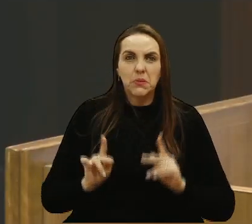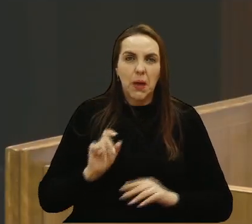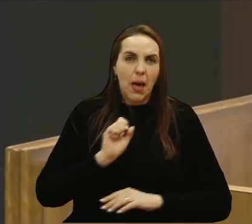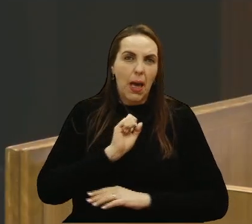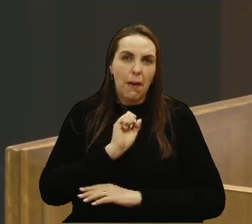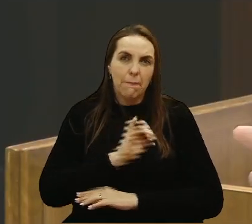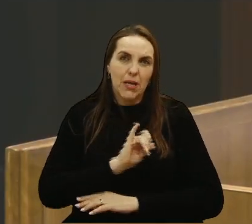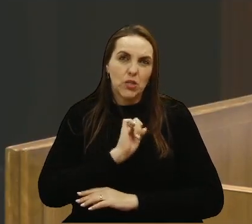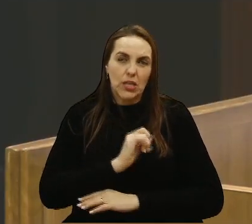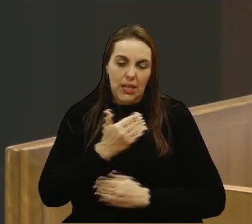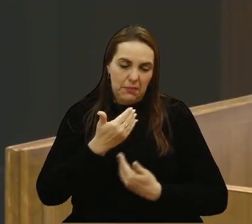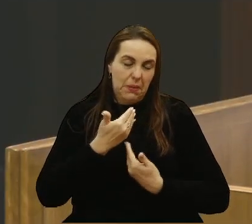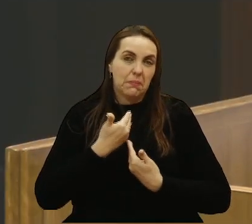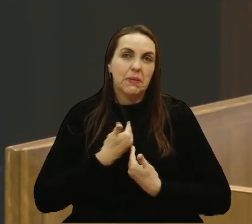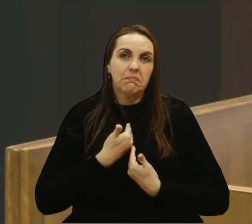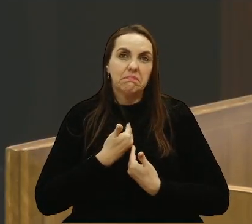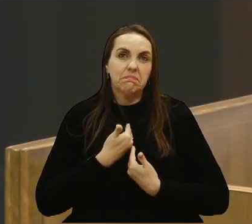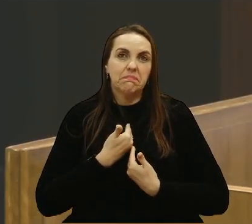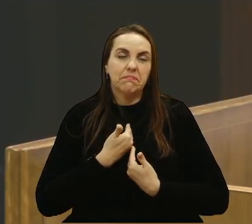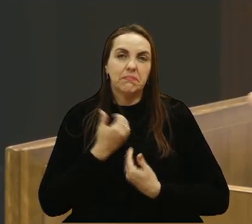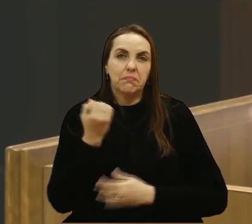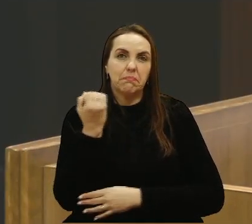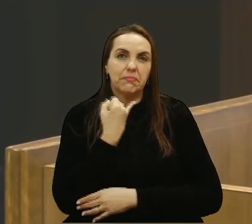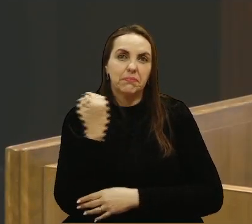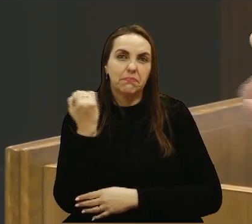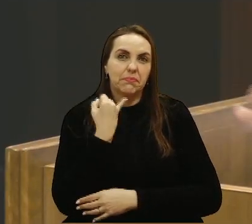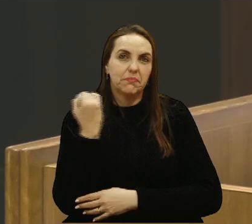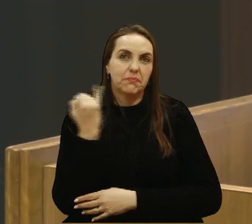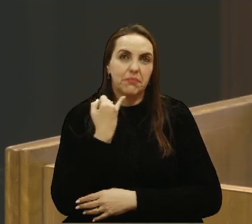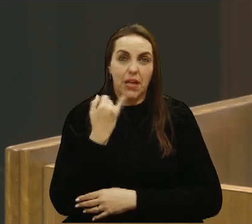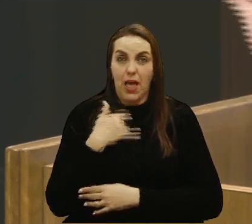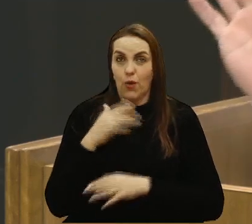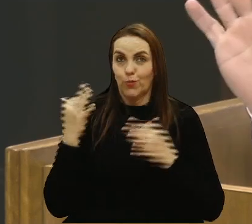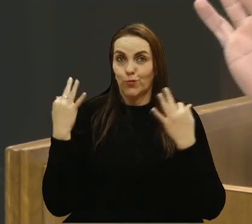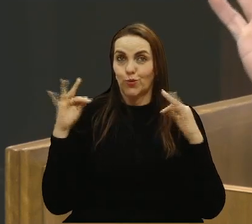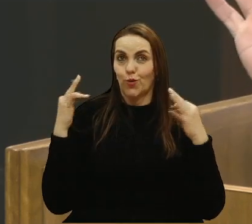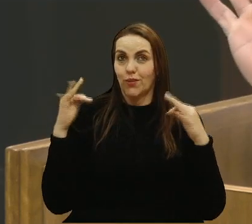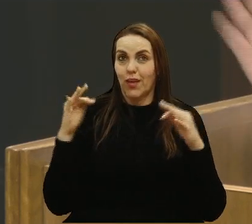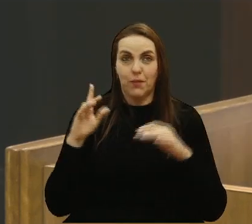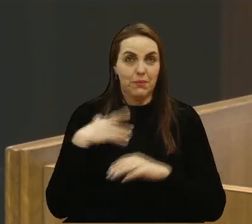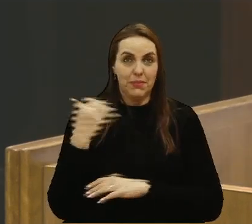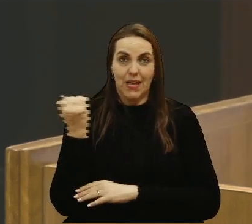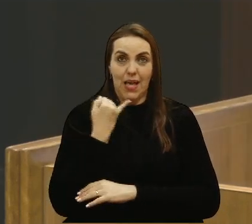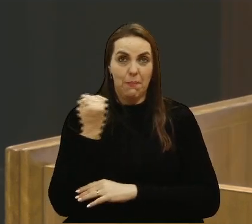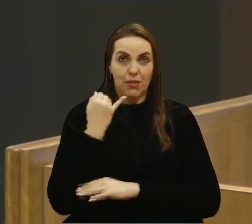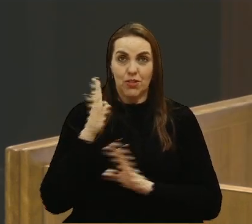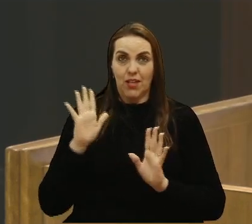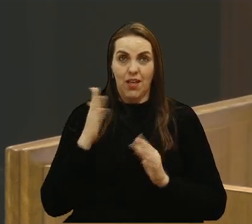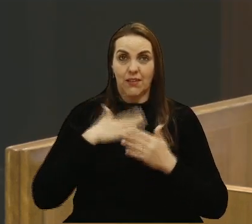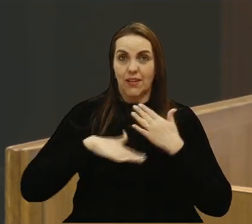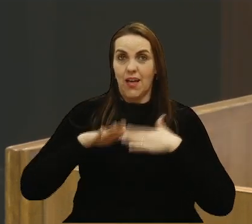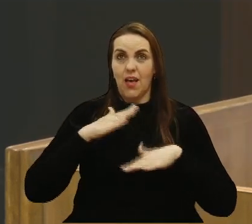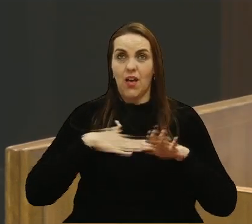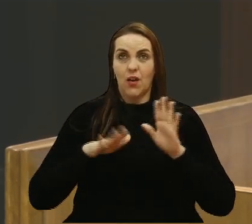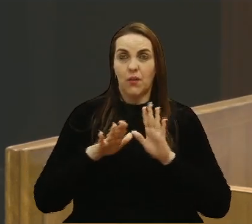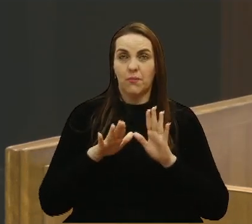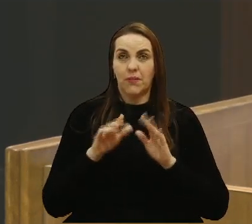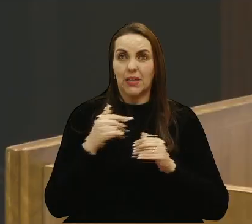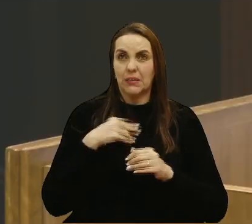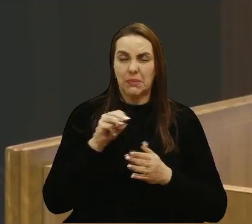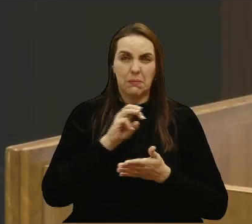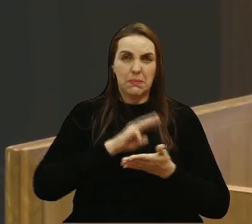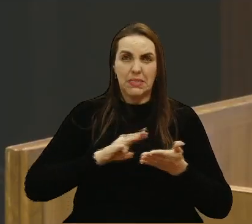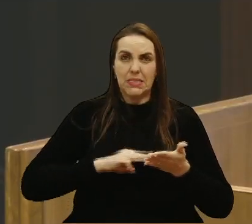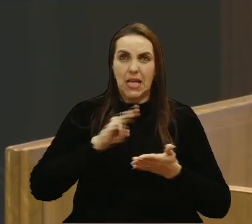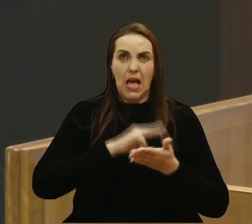mim. Se está apaixonado, eu não sei se... Eu sou solteiro, mas não precisa se apaixonar, calma. Estão me mandando